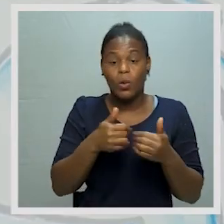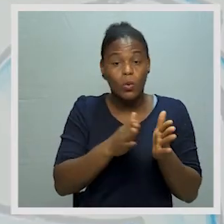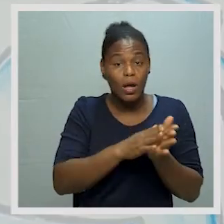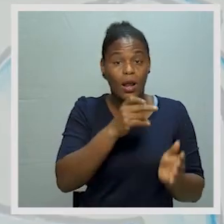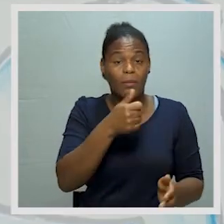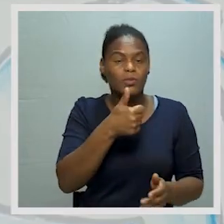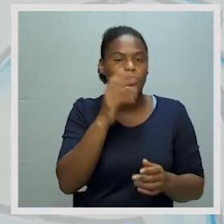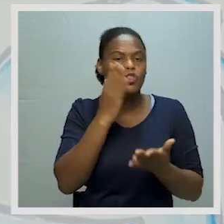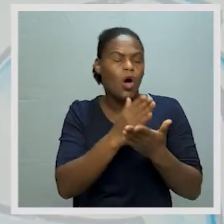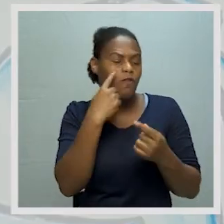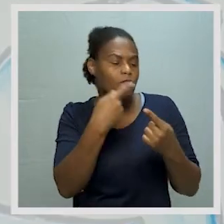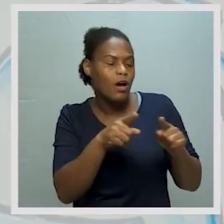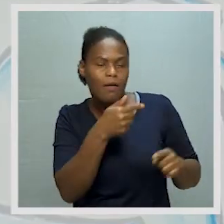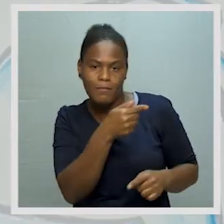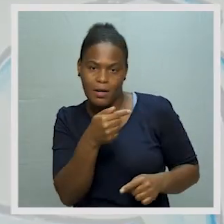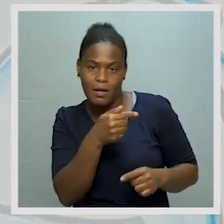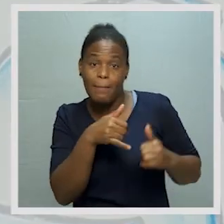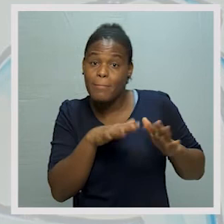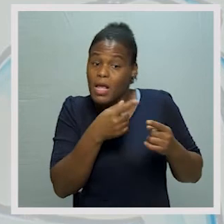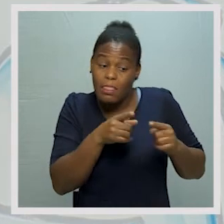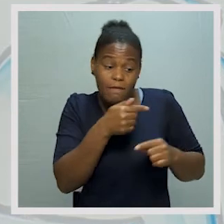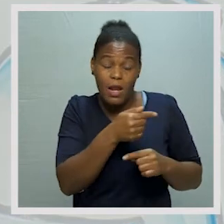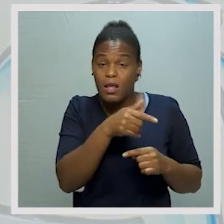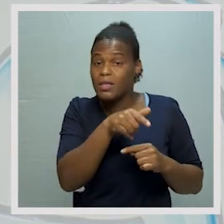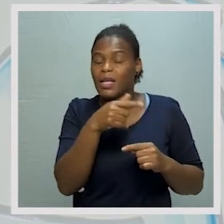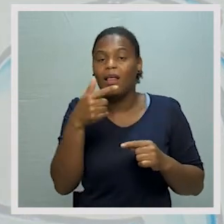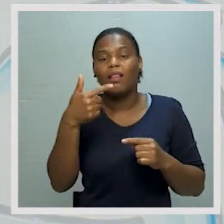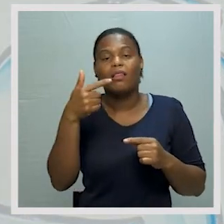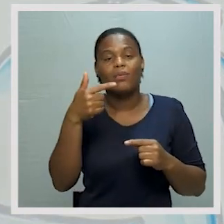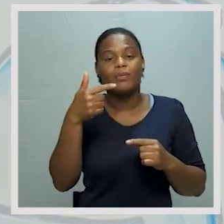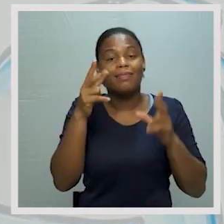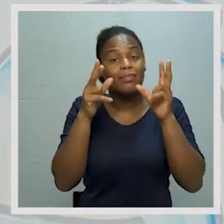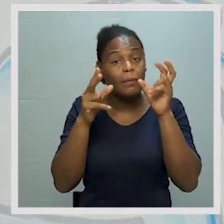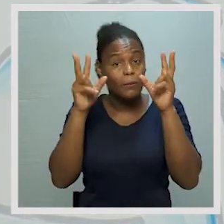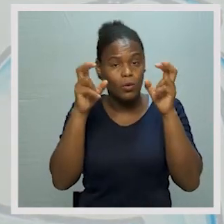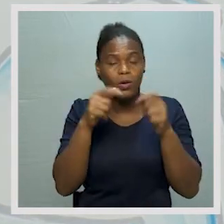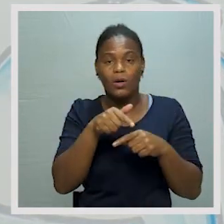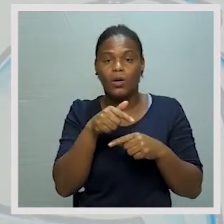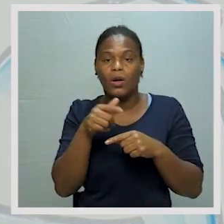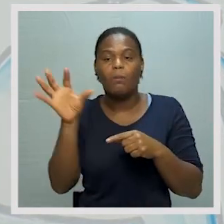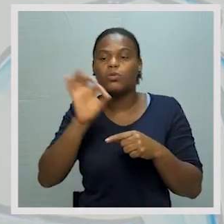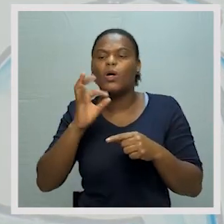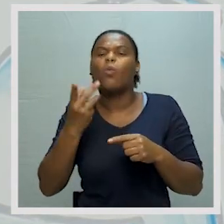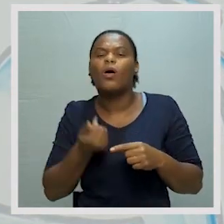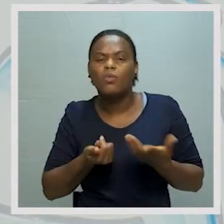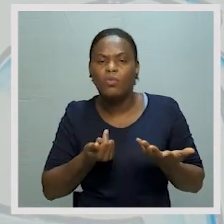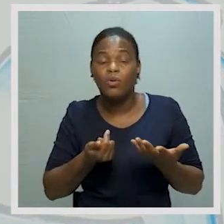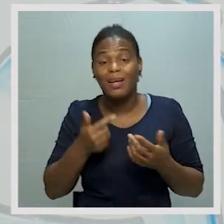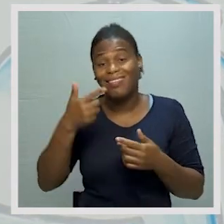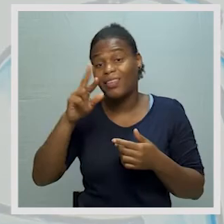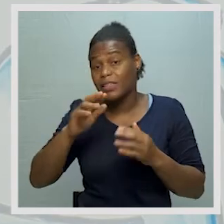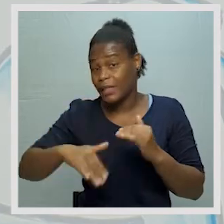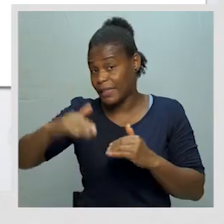absolutos, é só fazer a diferença. Agora, essa diferença, em termos percentuais, corresponde a quanto por cento, que é a taxa